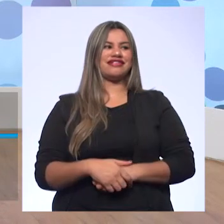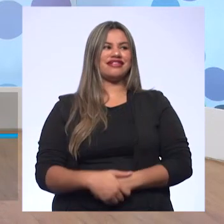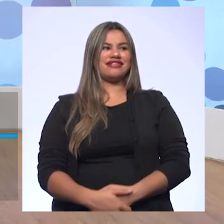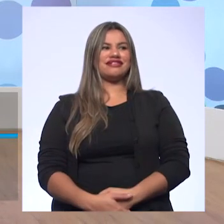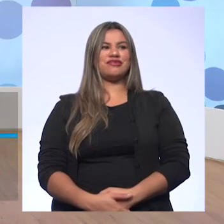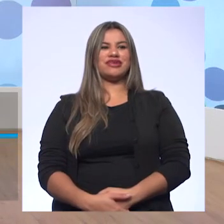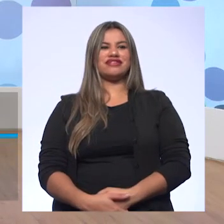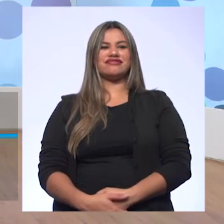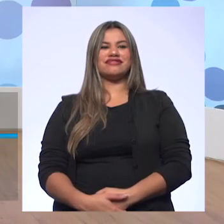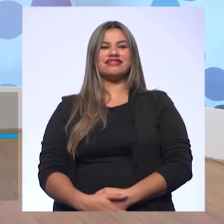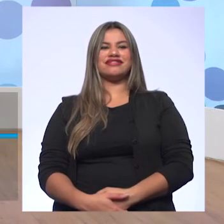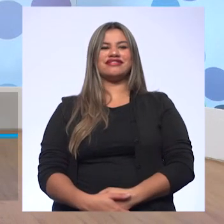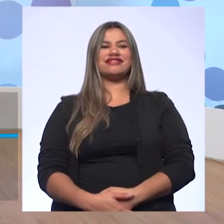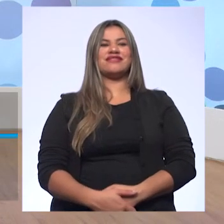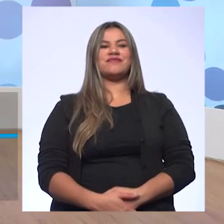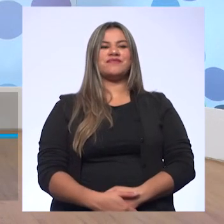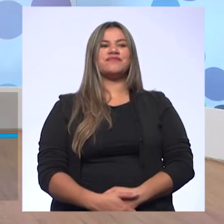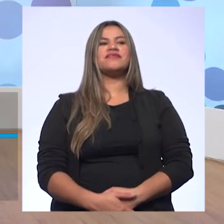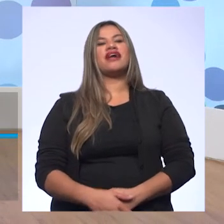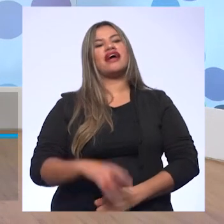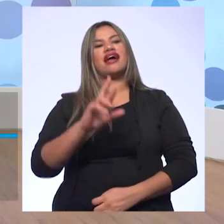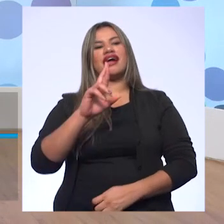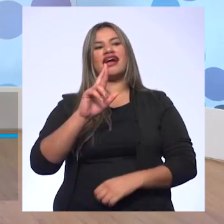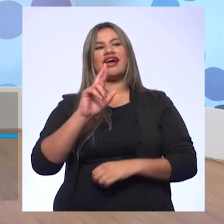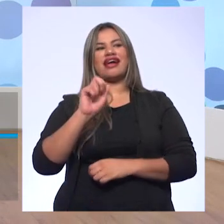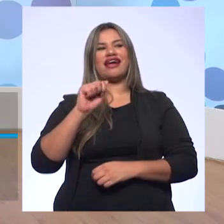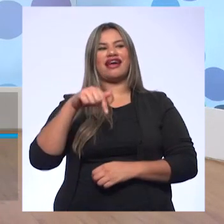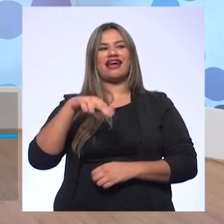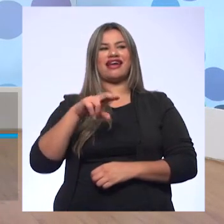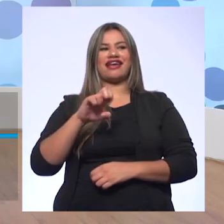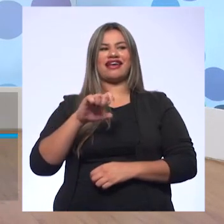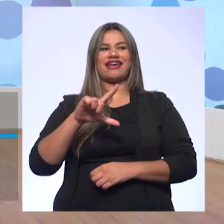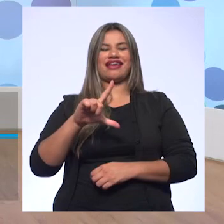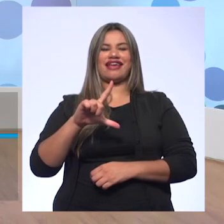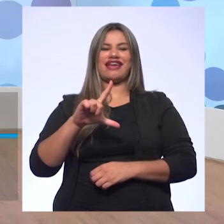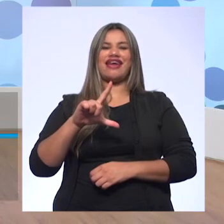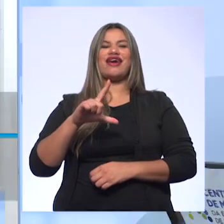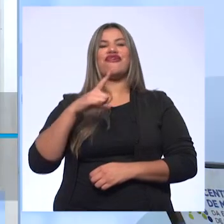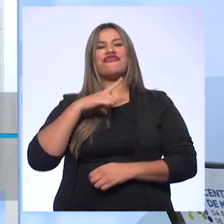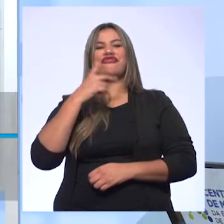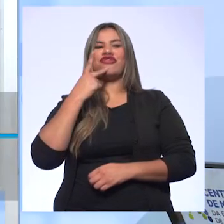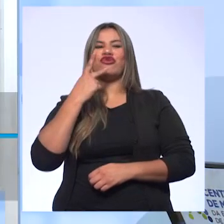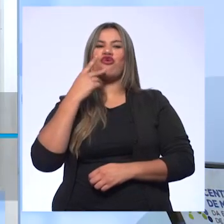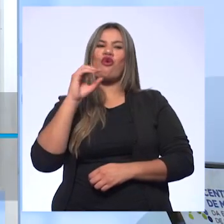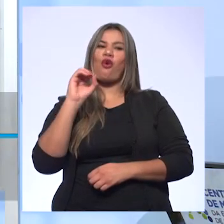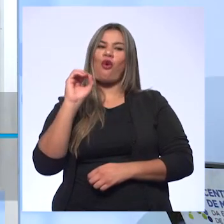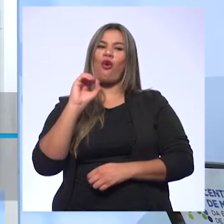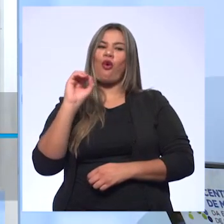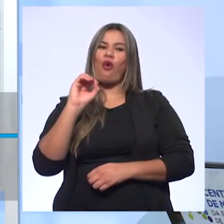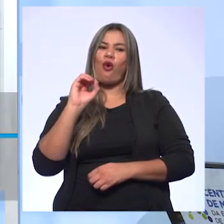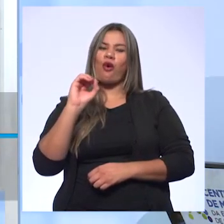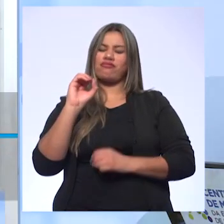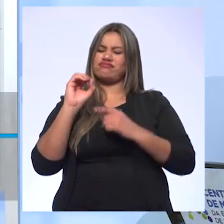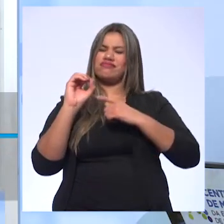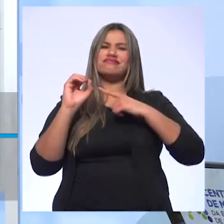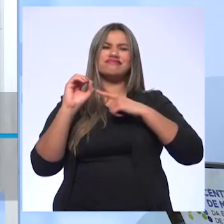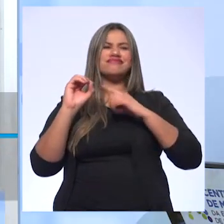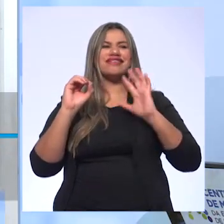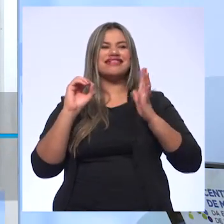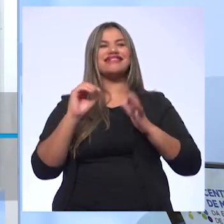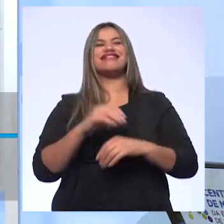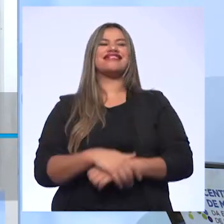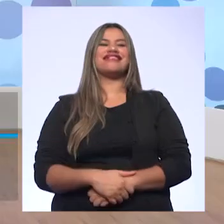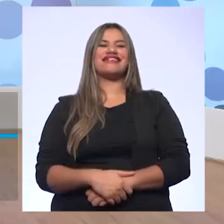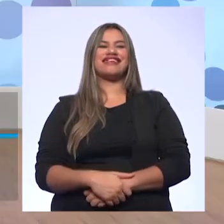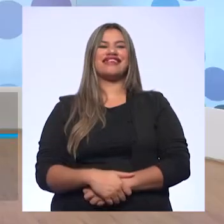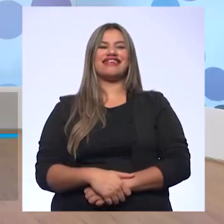A Raquel colocou O, mas já tem O lá, né? Olha, Raquel, já tem aqui, vou colocar aqui o ombro.